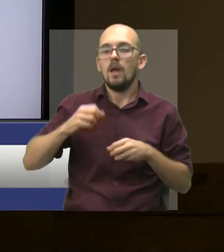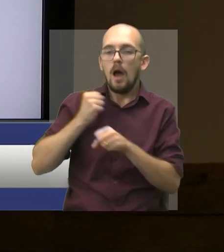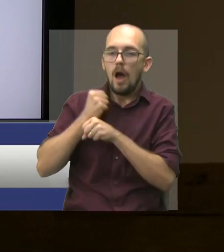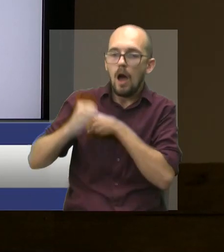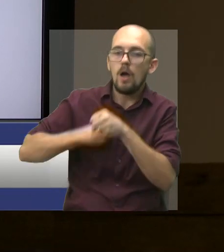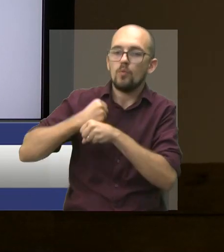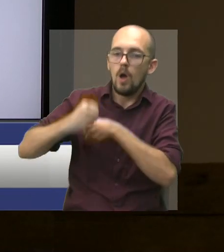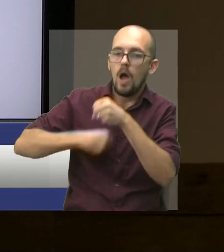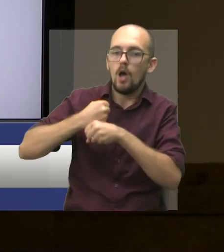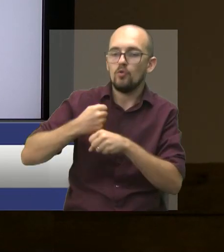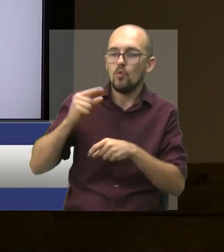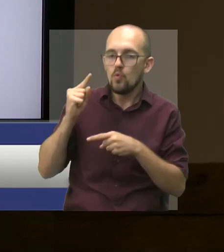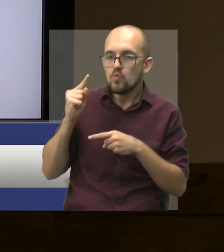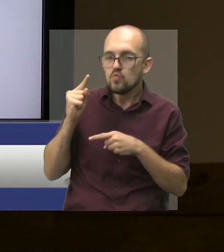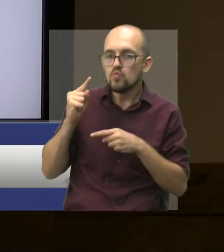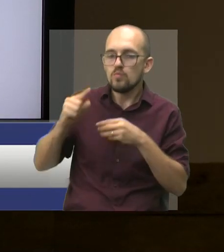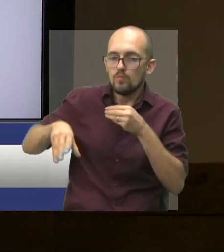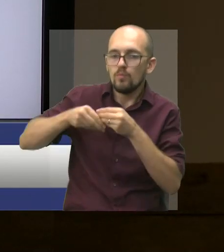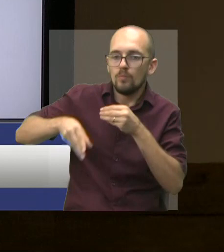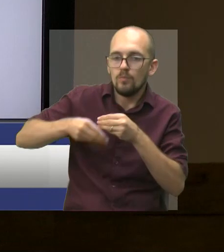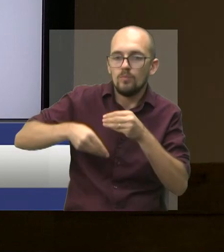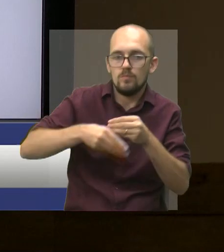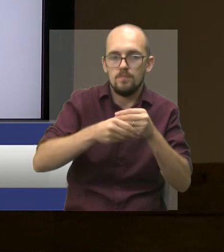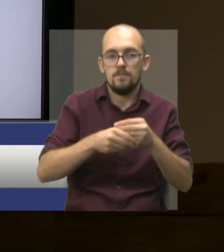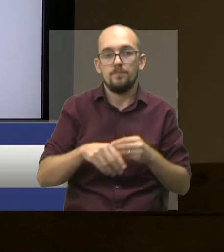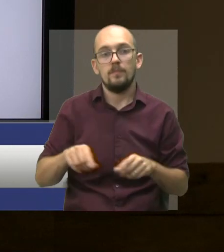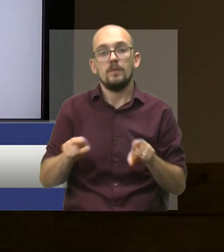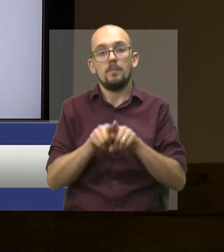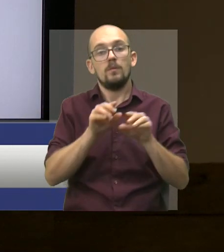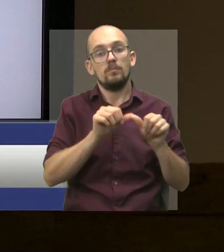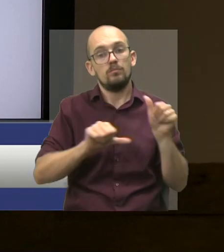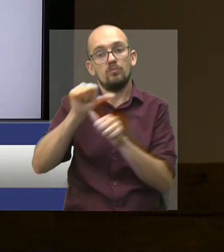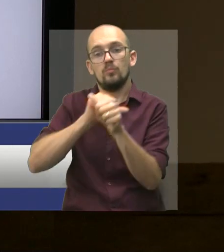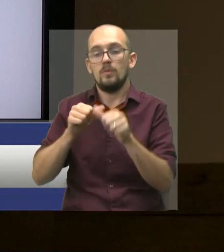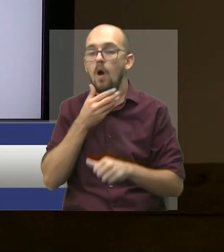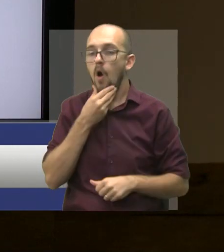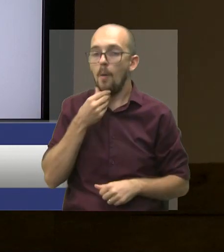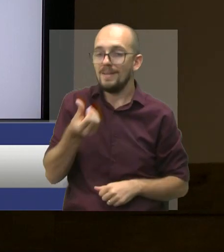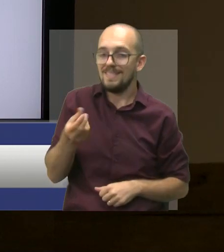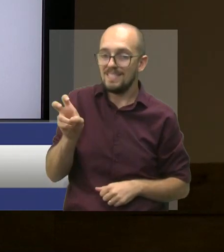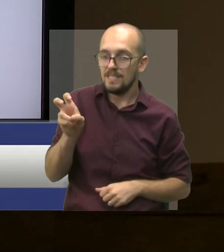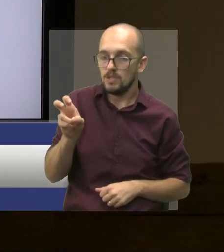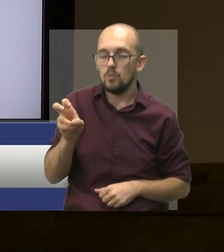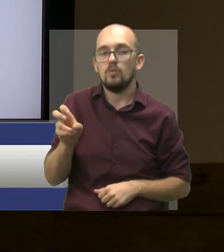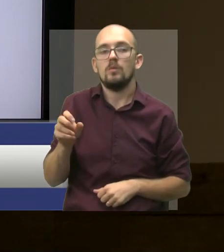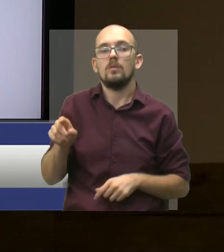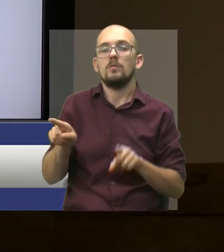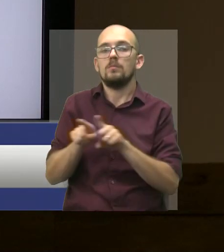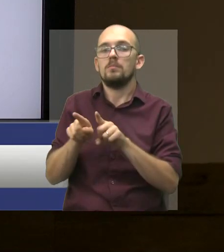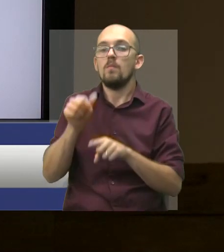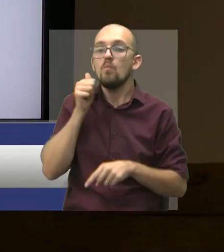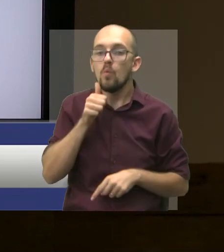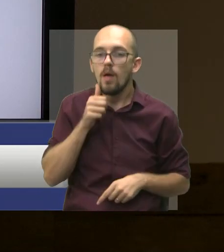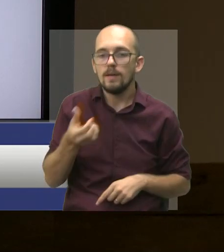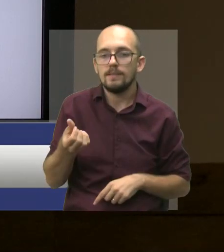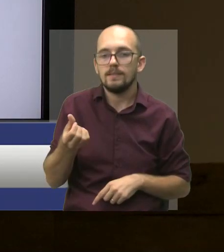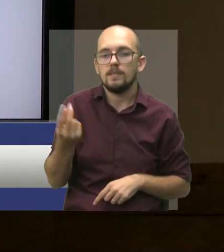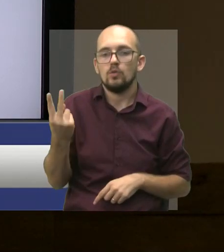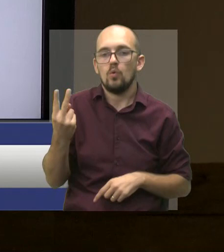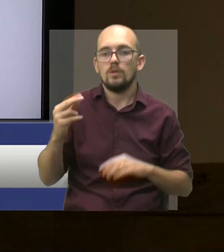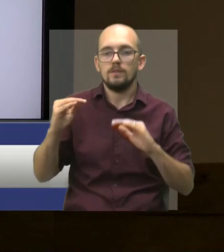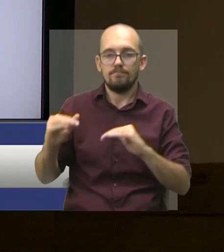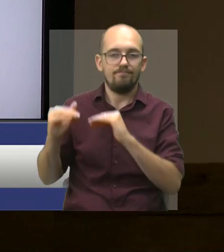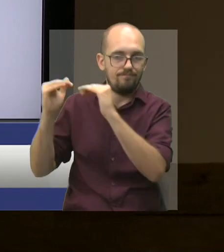a idade mínima para 65 anos para o homem e 62 anos para as mulheres. Os